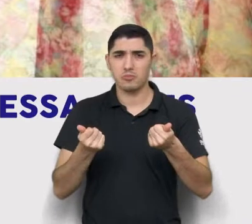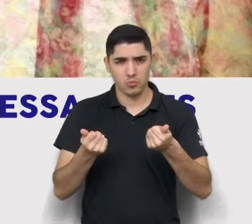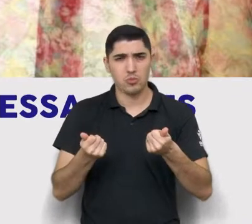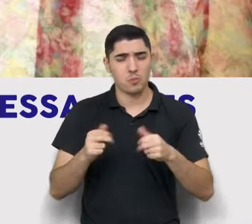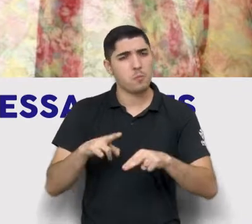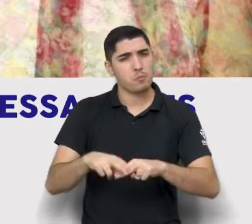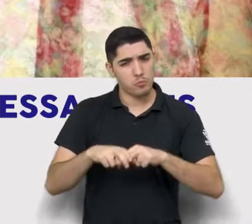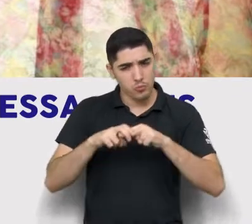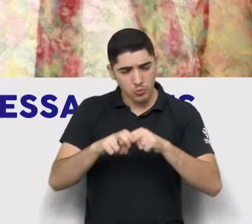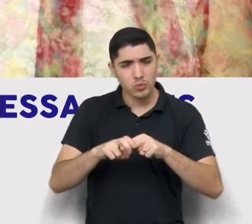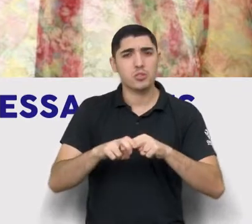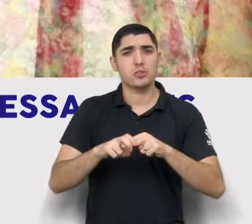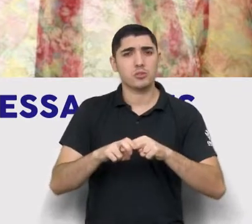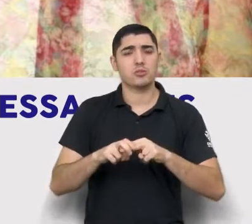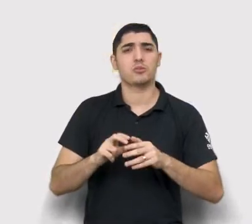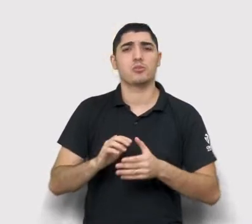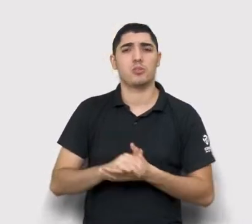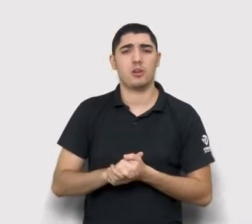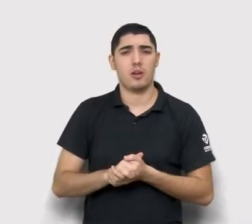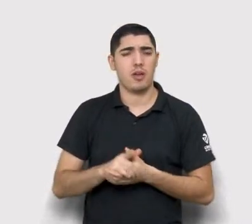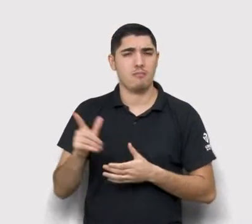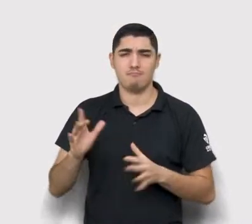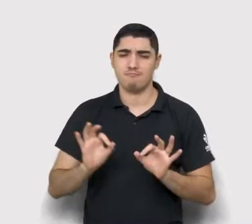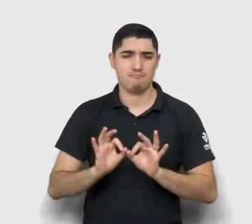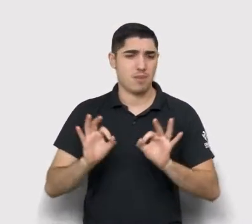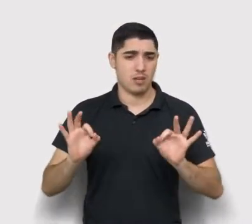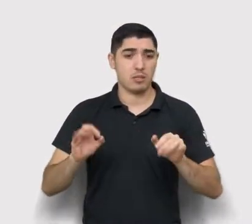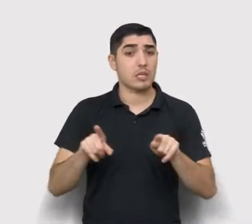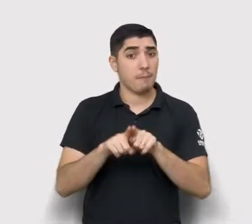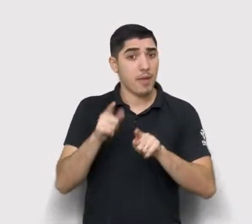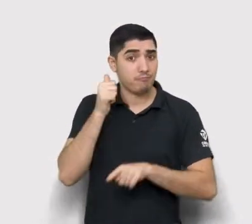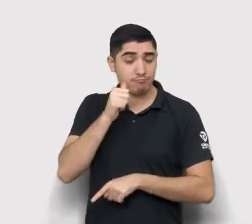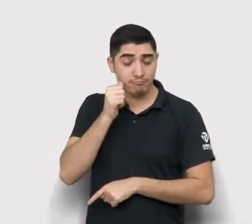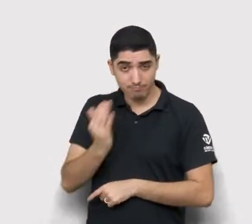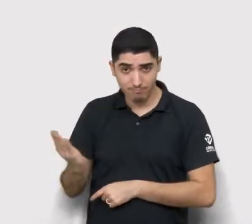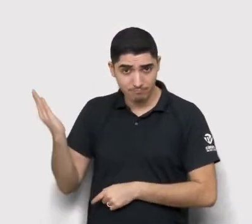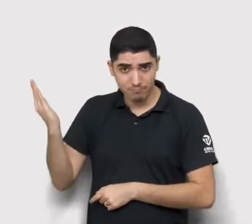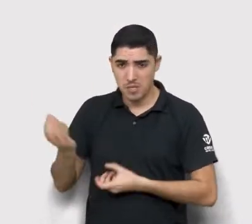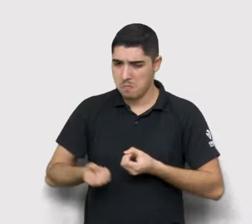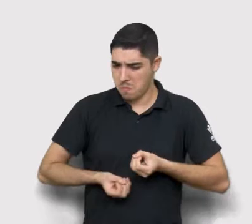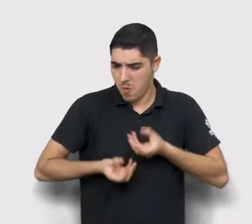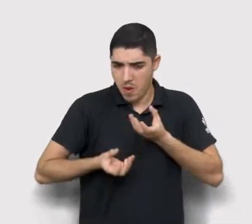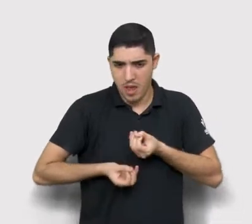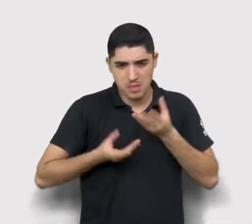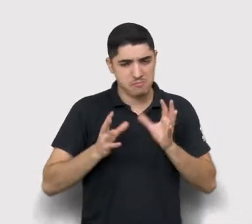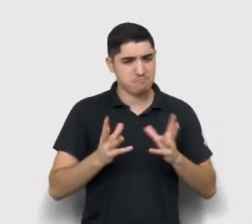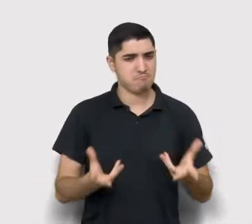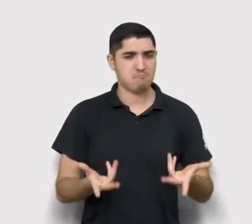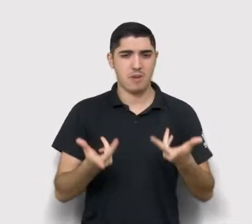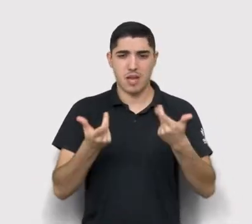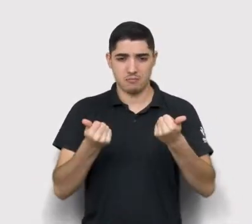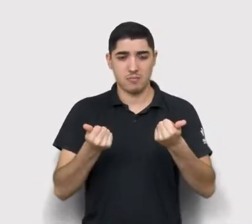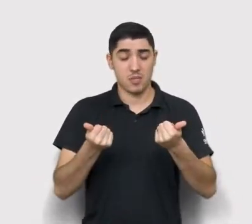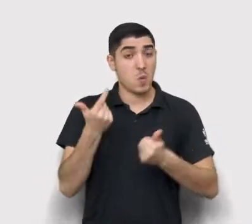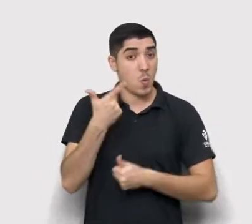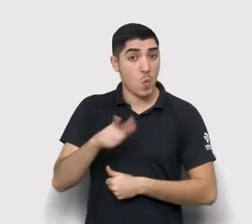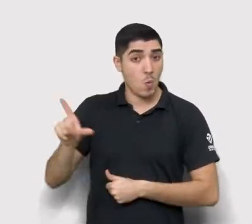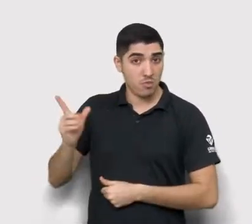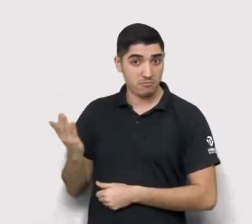poesia sensualíssima. A Maiara Árvore, outra grande poeta também. A Zenilda